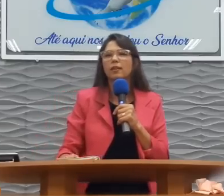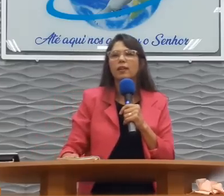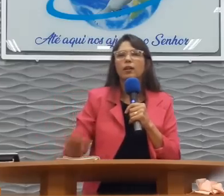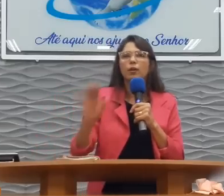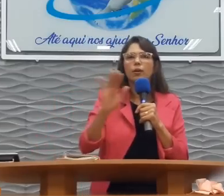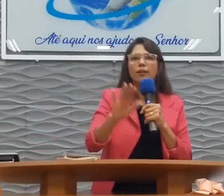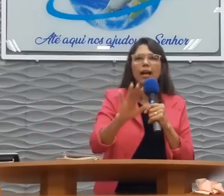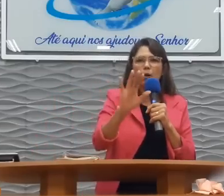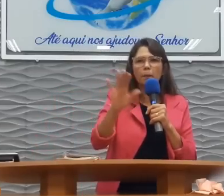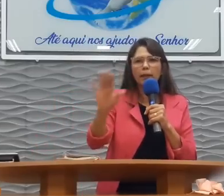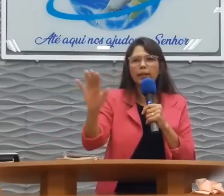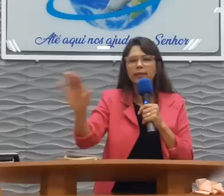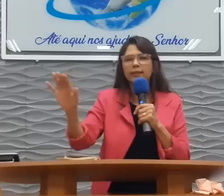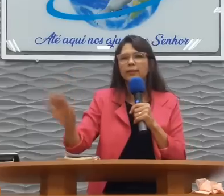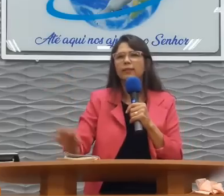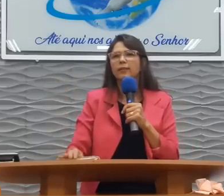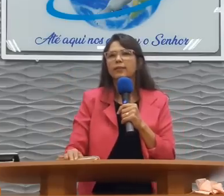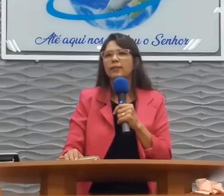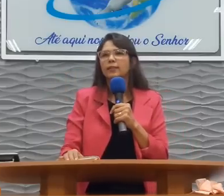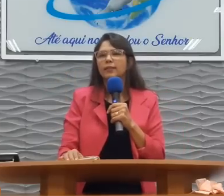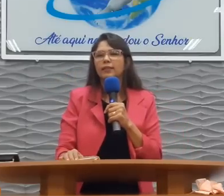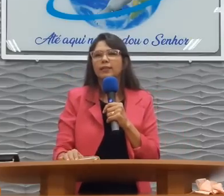Jesus, acompanhe.